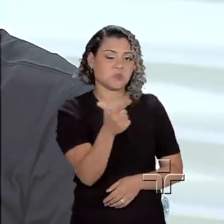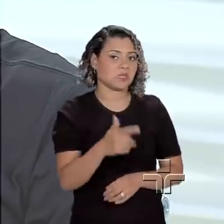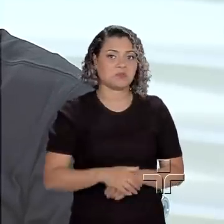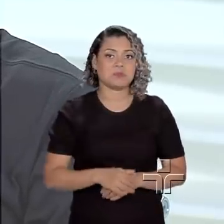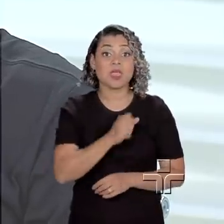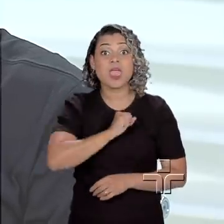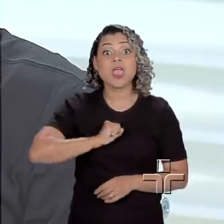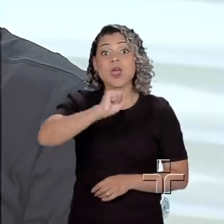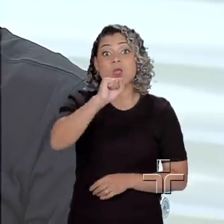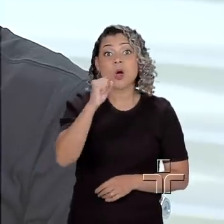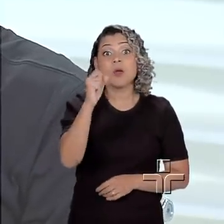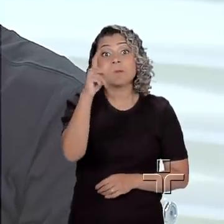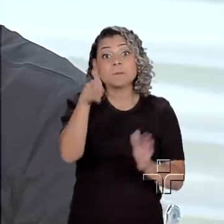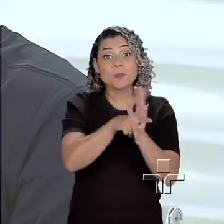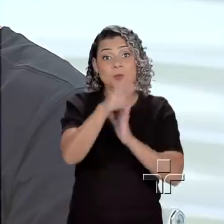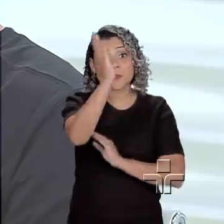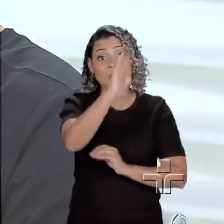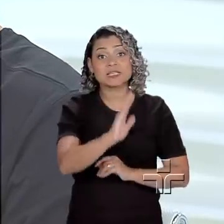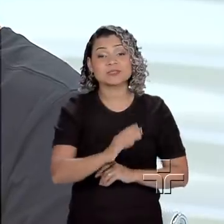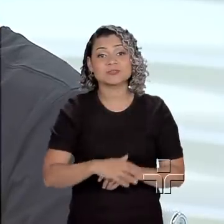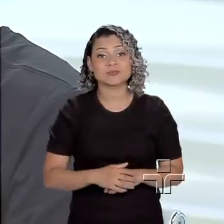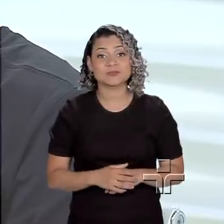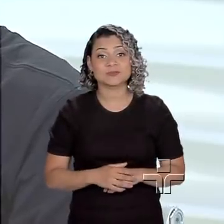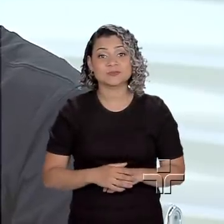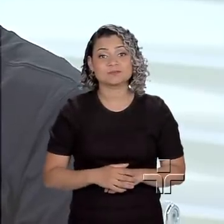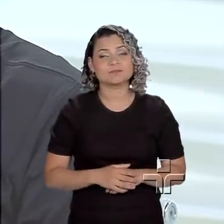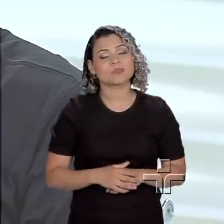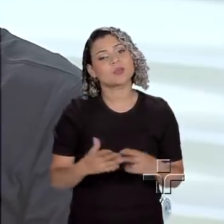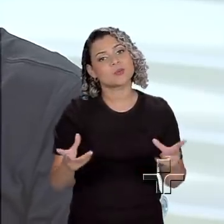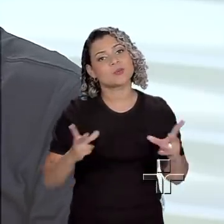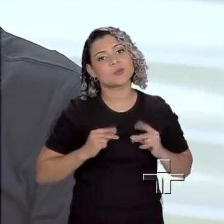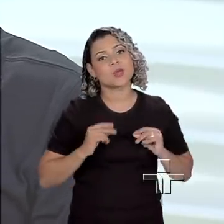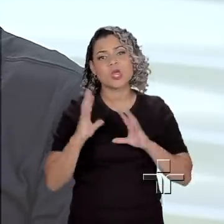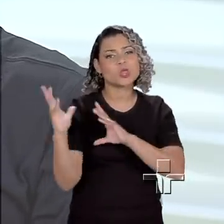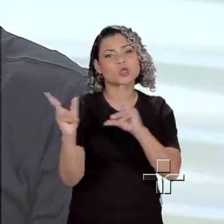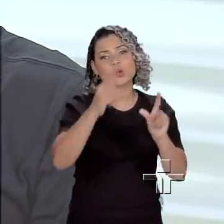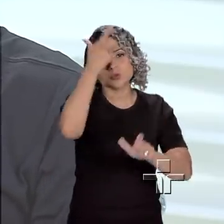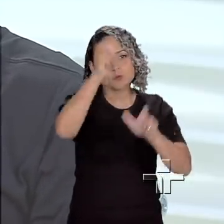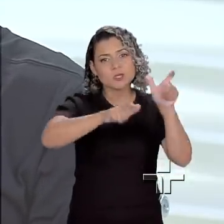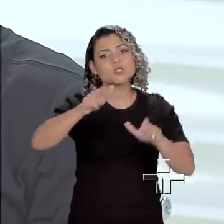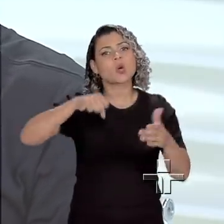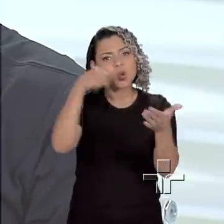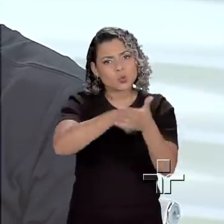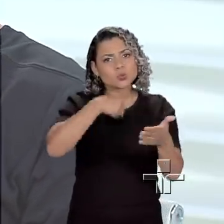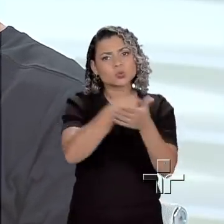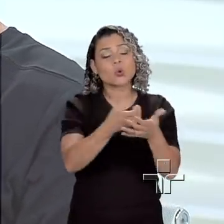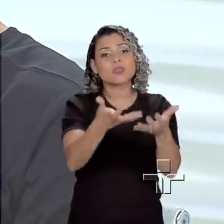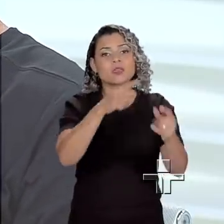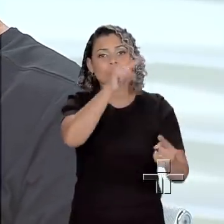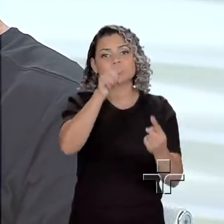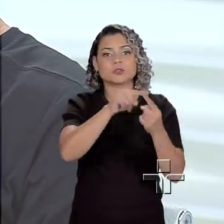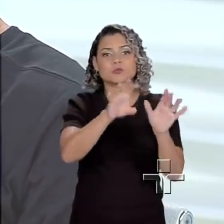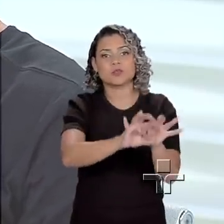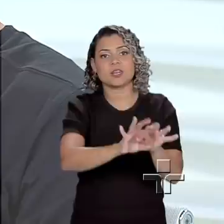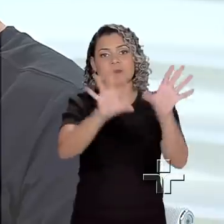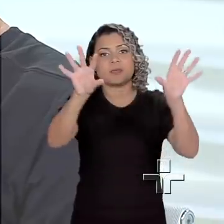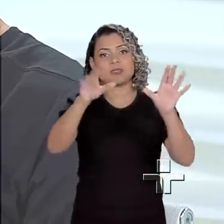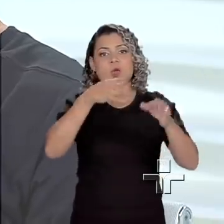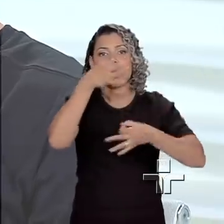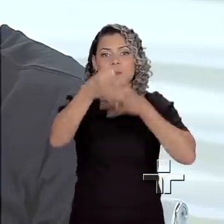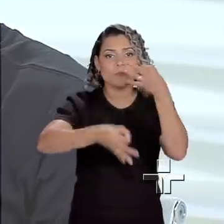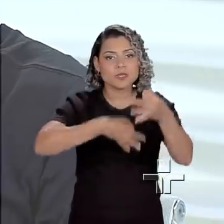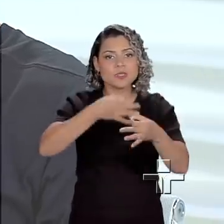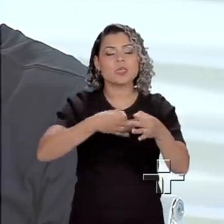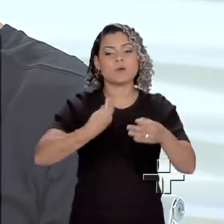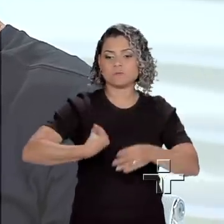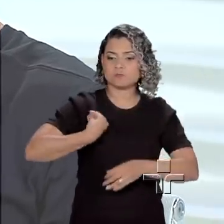herói nacional? Um herói nacional? Todos os que verdadeiramente lutaram pela liberdade dos outros se expressarem